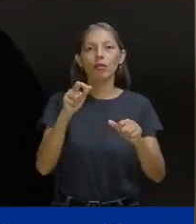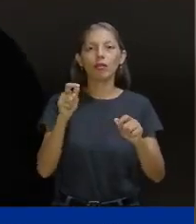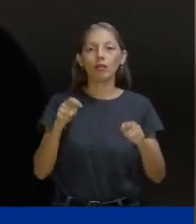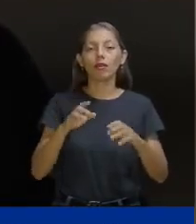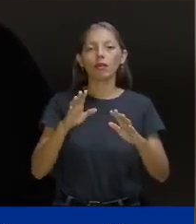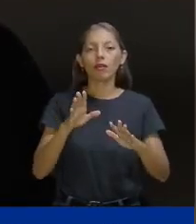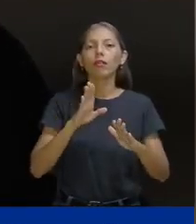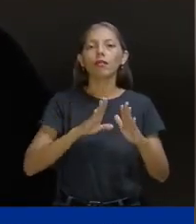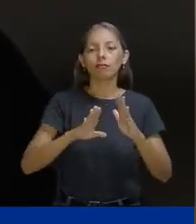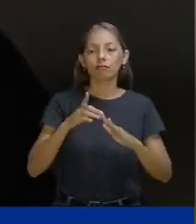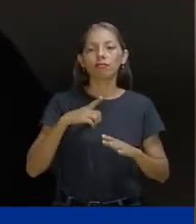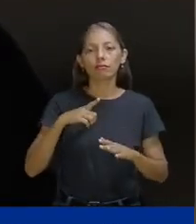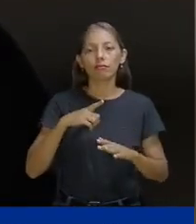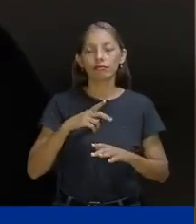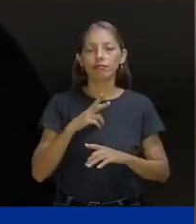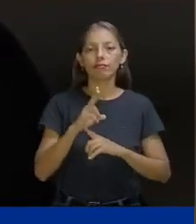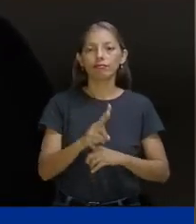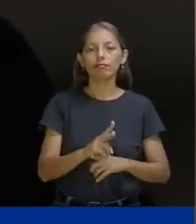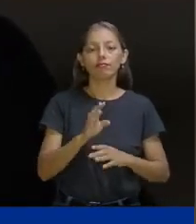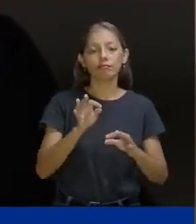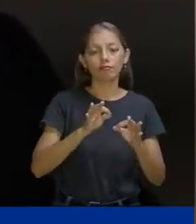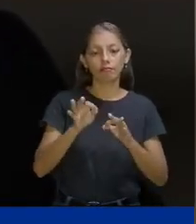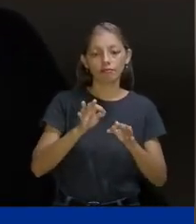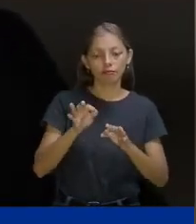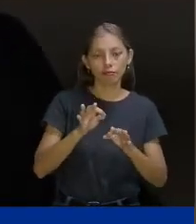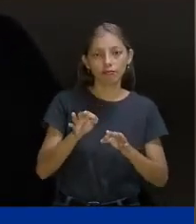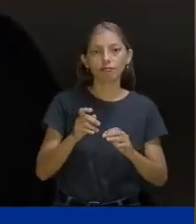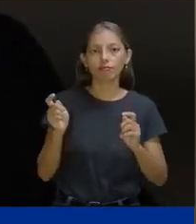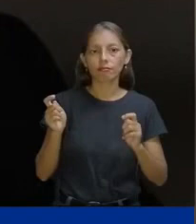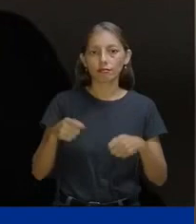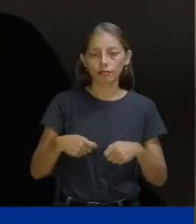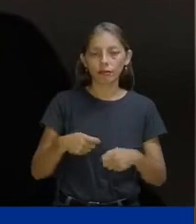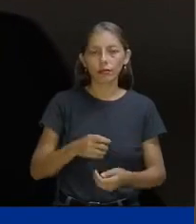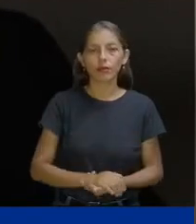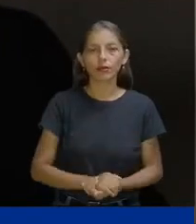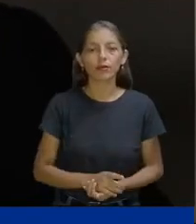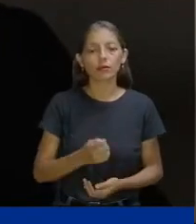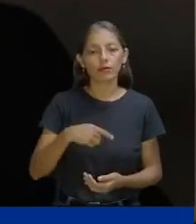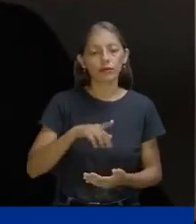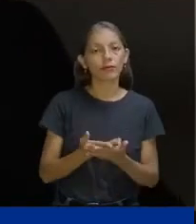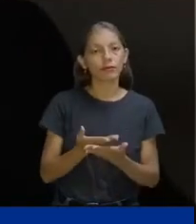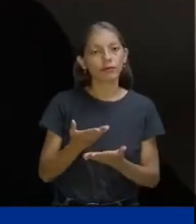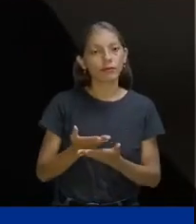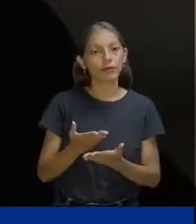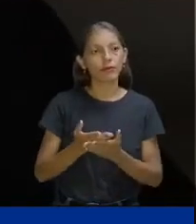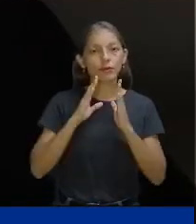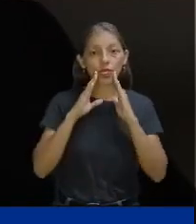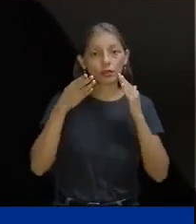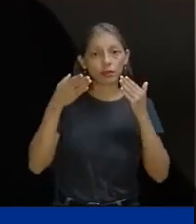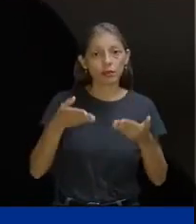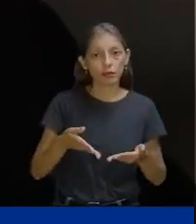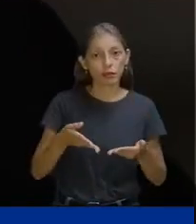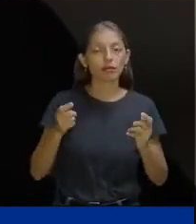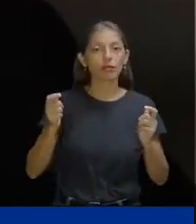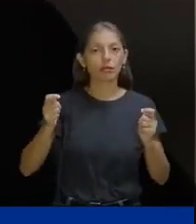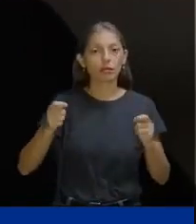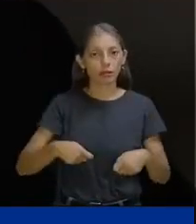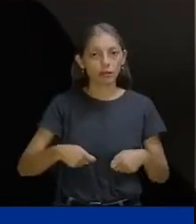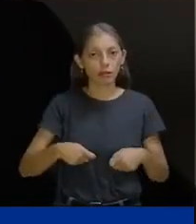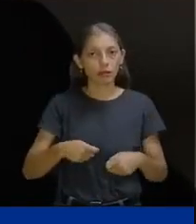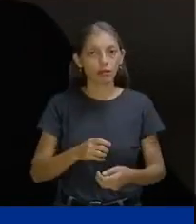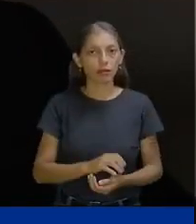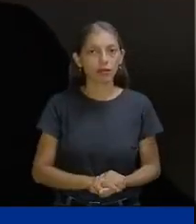aprovadas, Suas Excelências, os ministros pediram para nós nos debruçarmos com os juízes eleitorais. E aí, Paulo, peço para você,